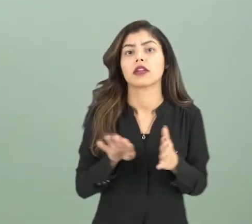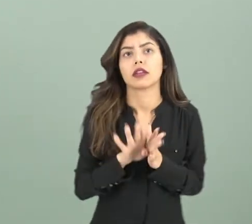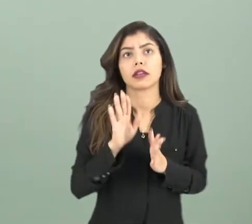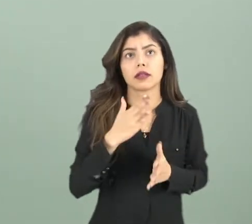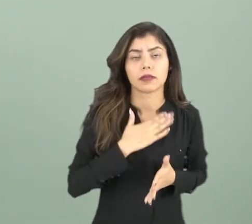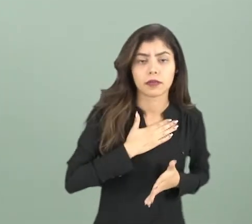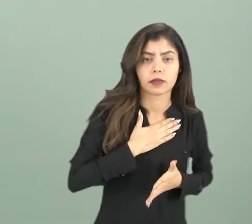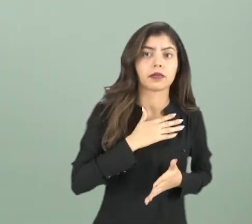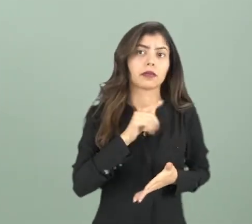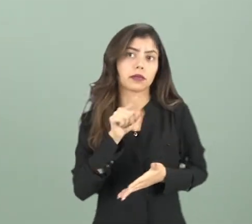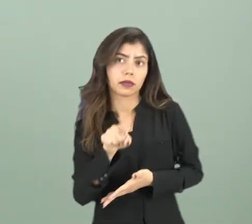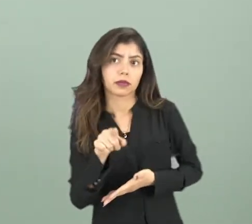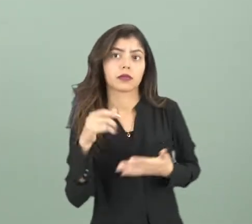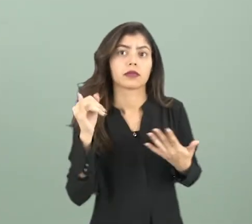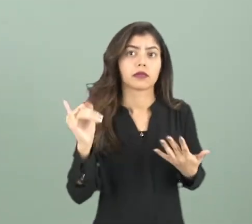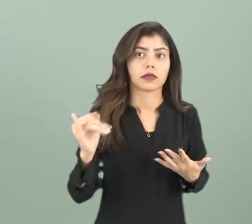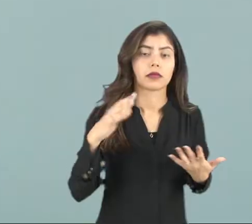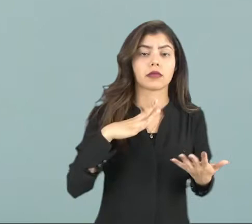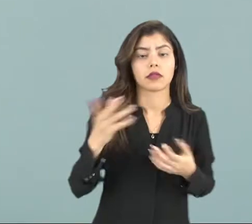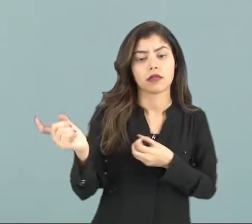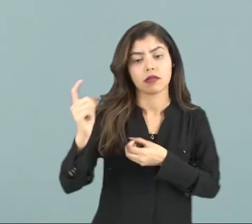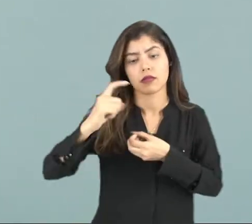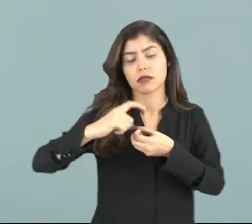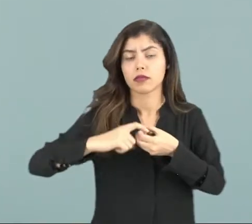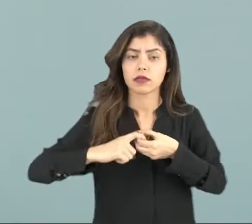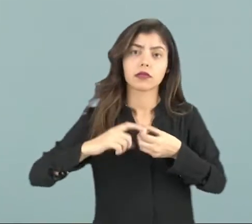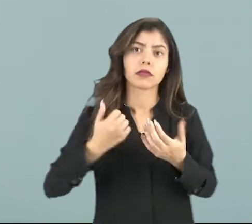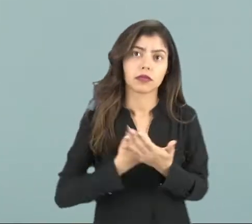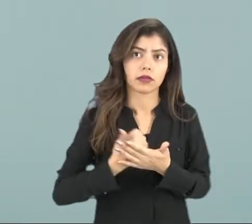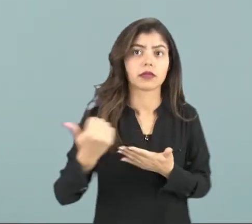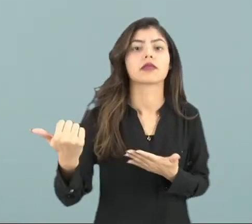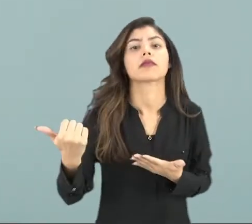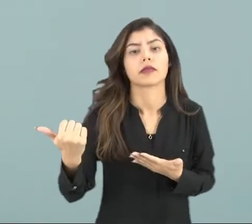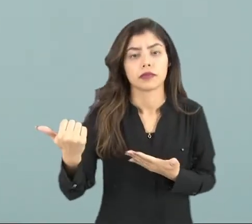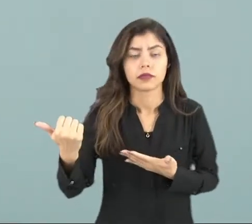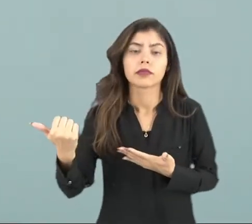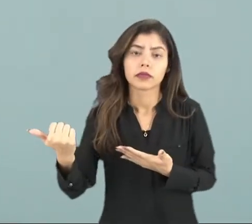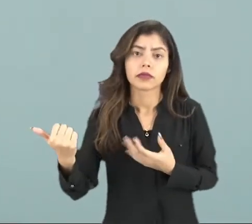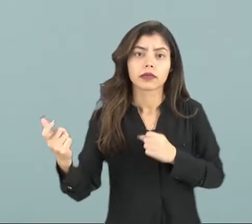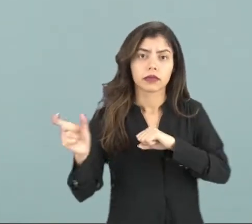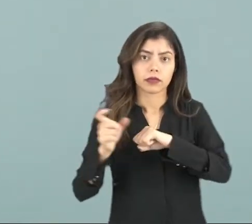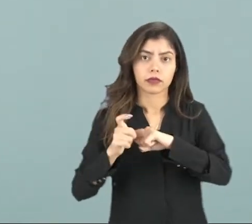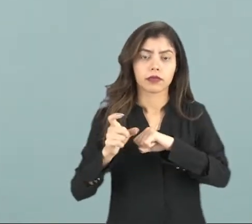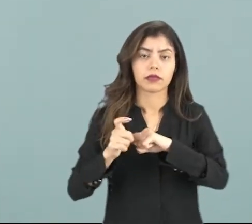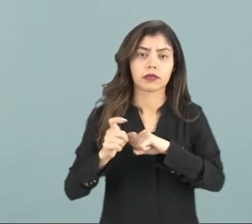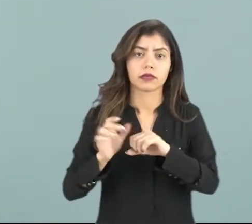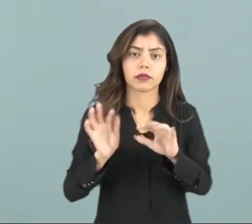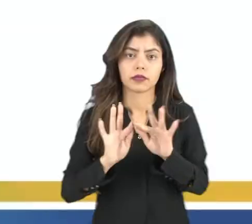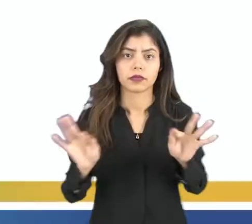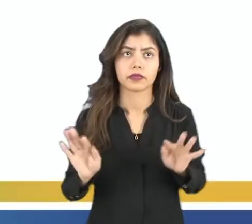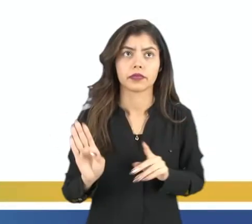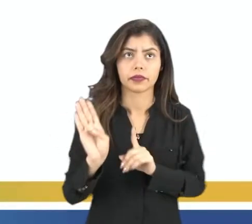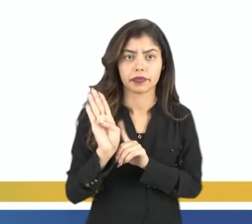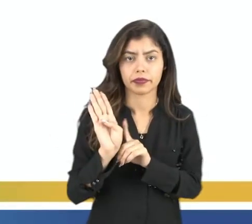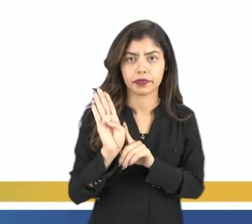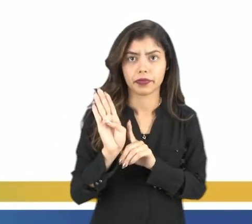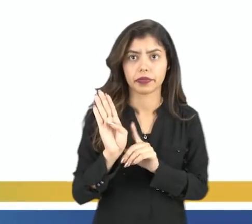me, tá? Uma ação que está voltando para o sujeito da oração. Vamos para a letra